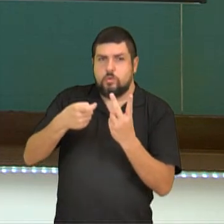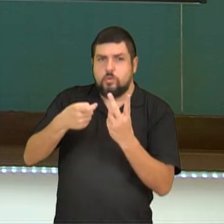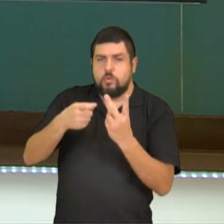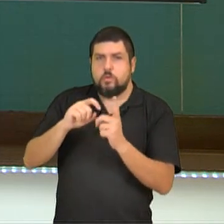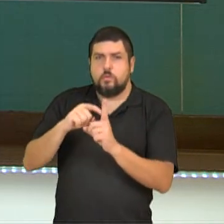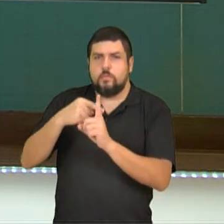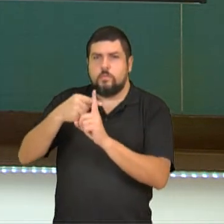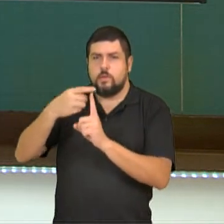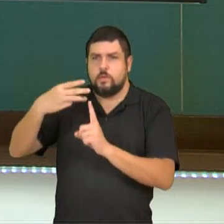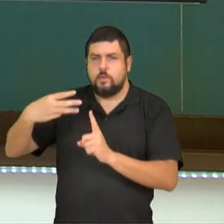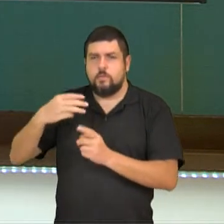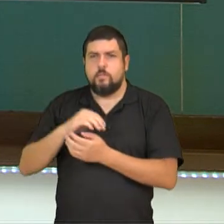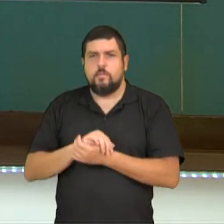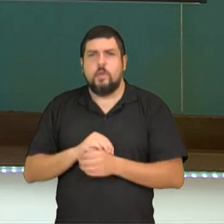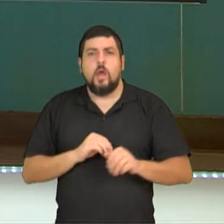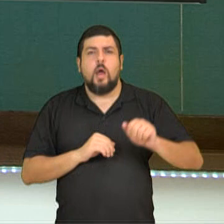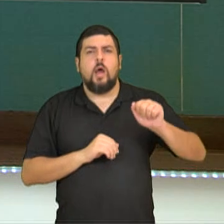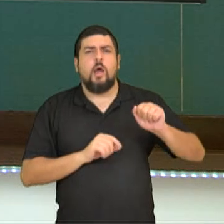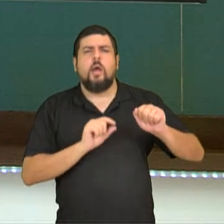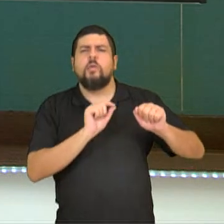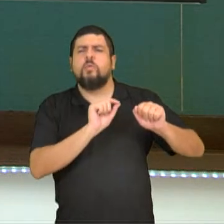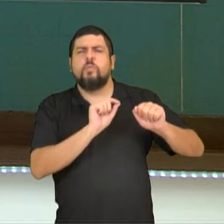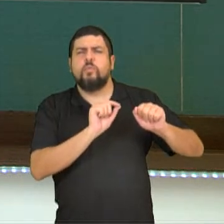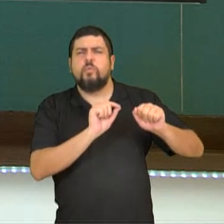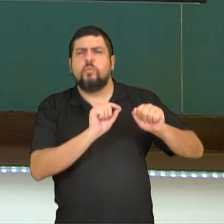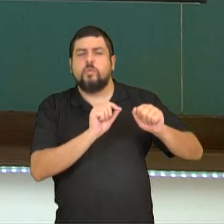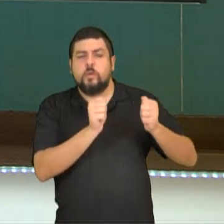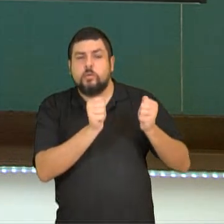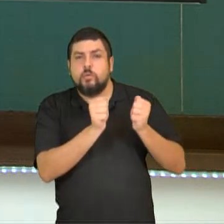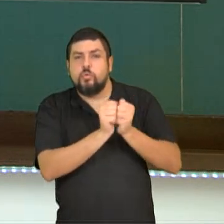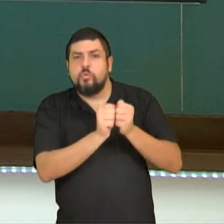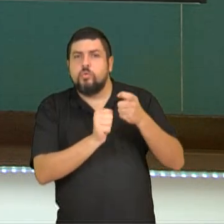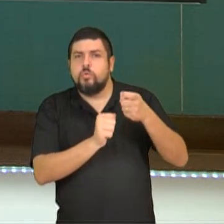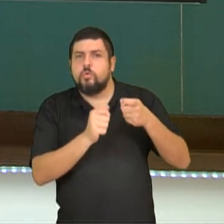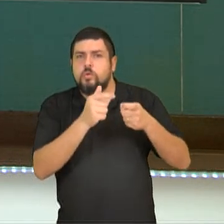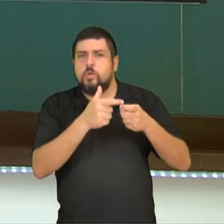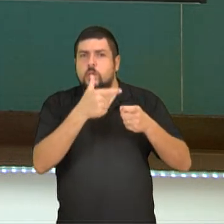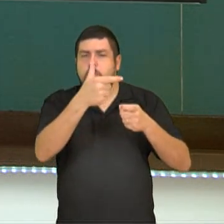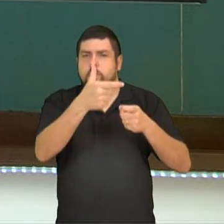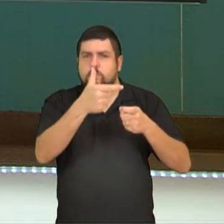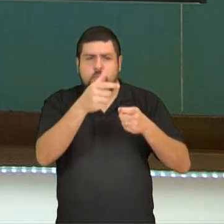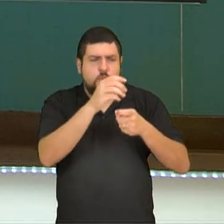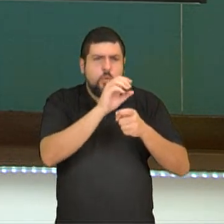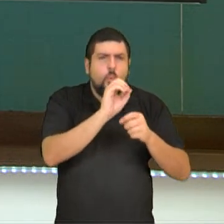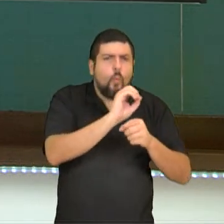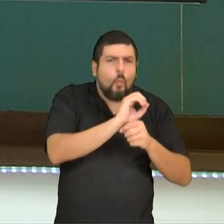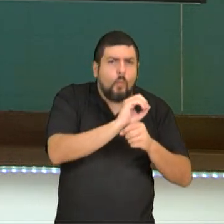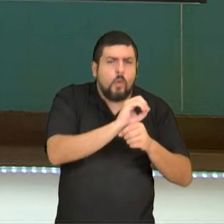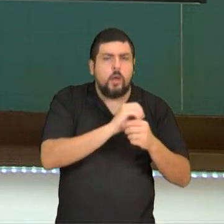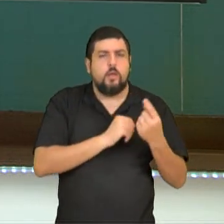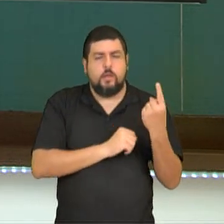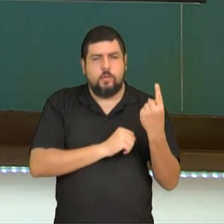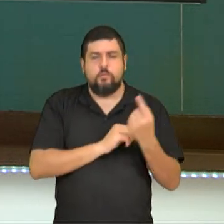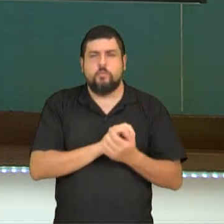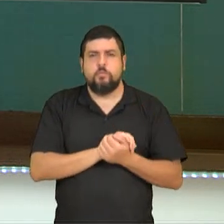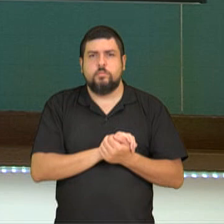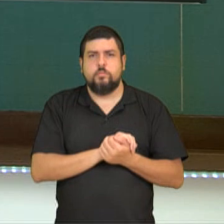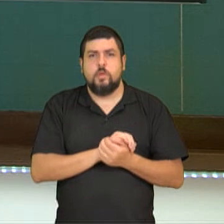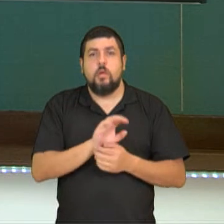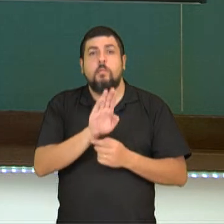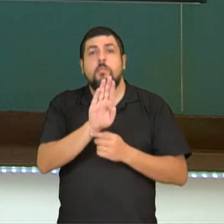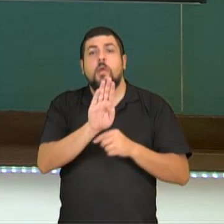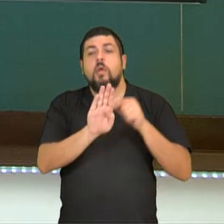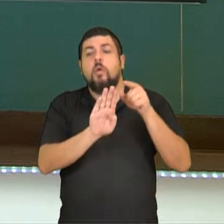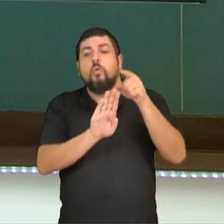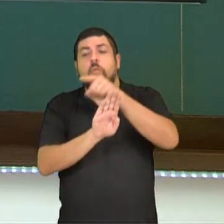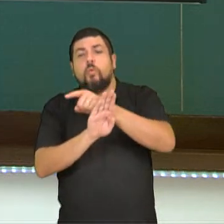o A é quem acompanha o x². Quem que está acompanhando ele? Quando não tem nada na frente, é 1. O B é quem acompanha o x,